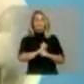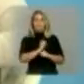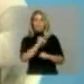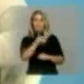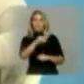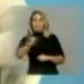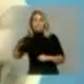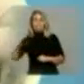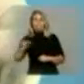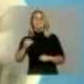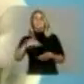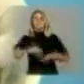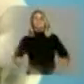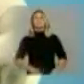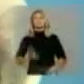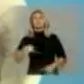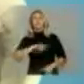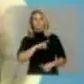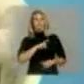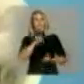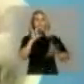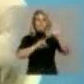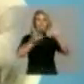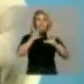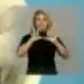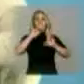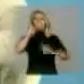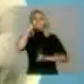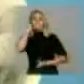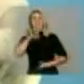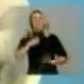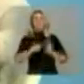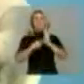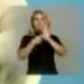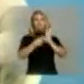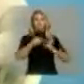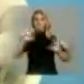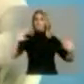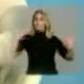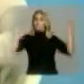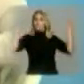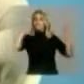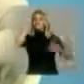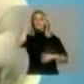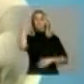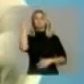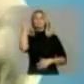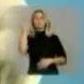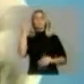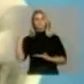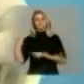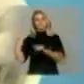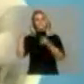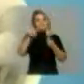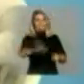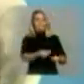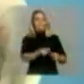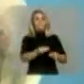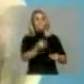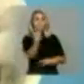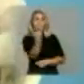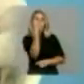seu nascimento, a TV Senado presta uma homenagem a esta grande personalidade que trouxe dignidade